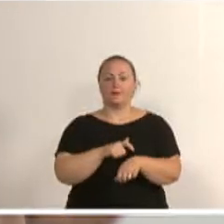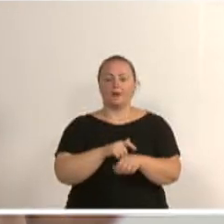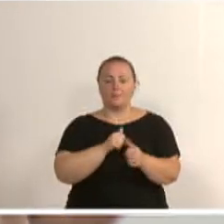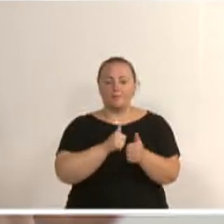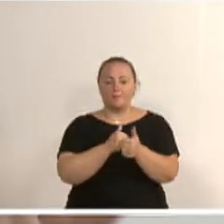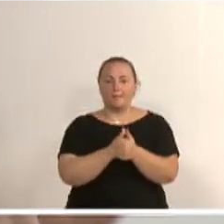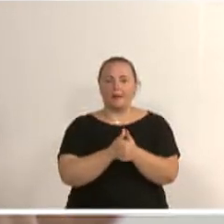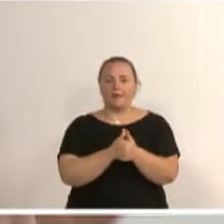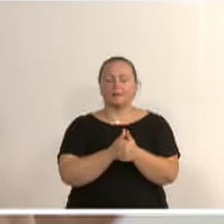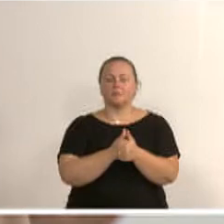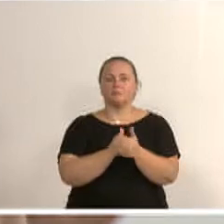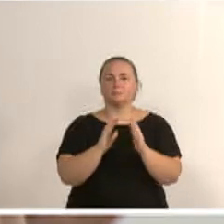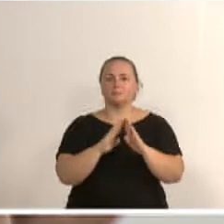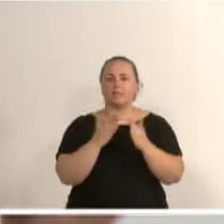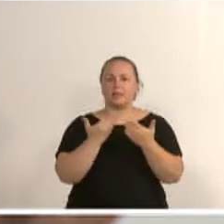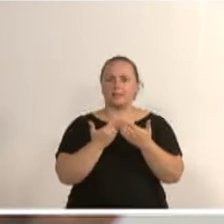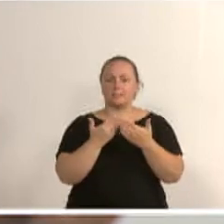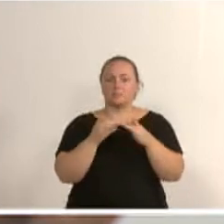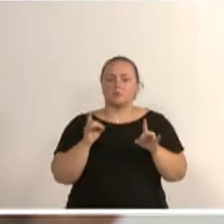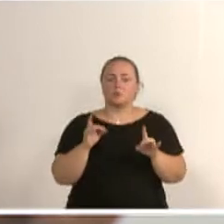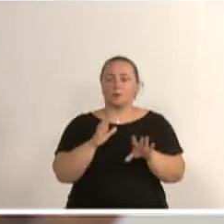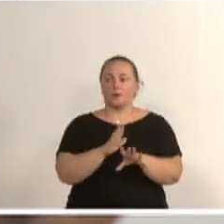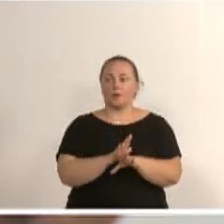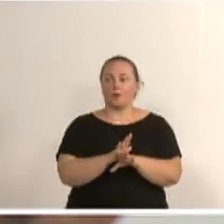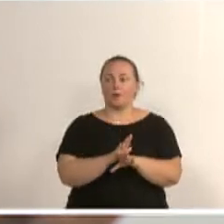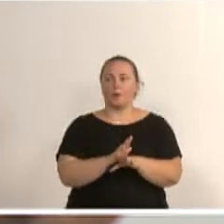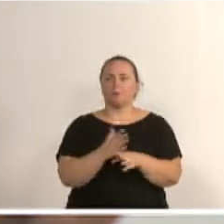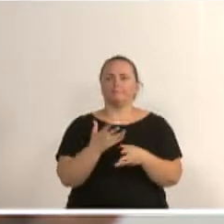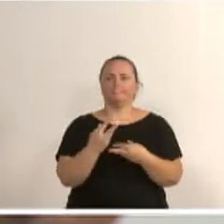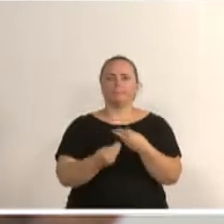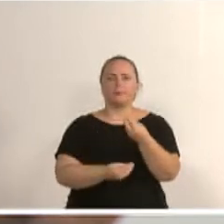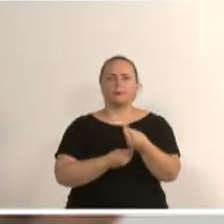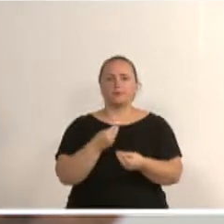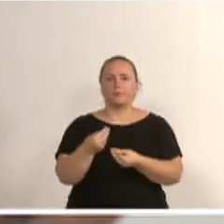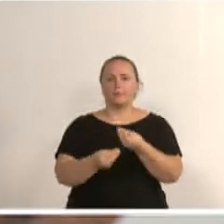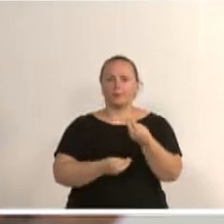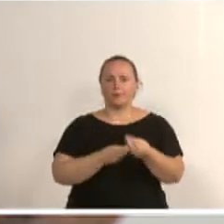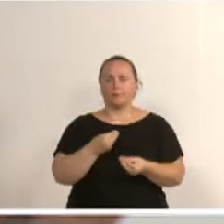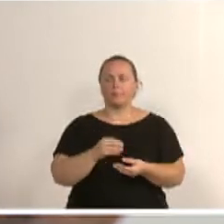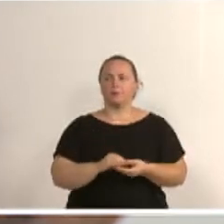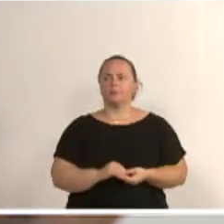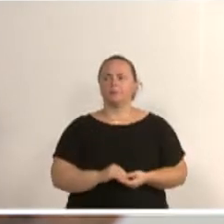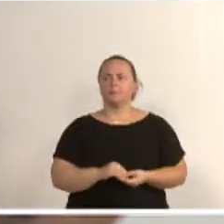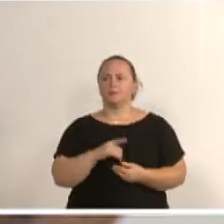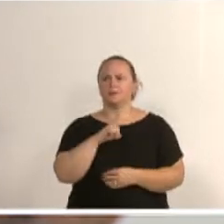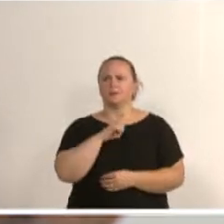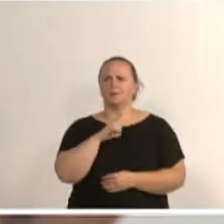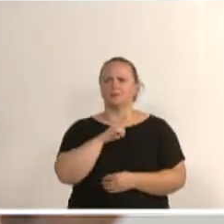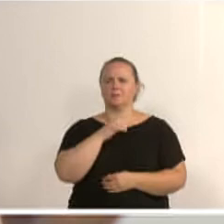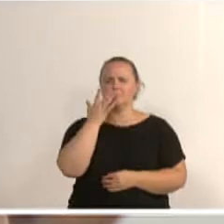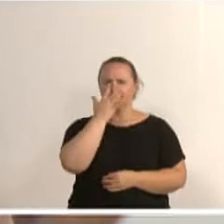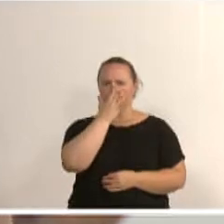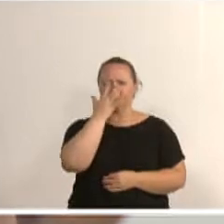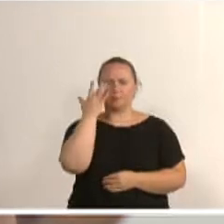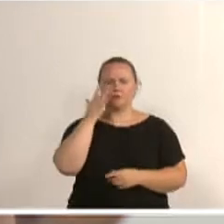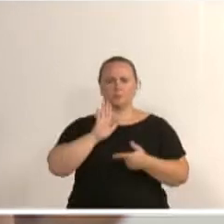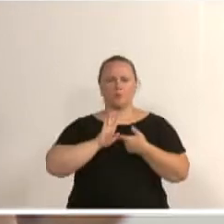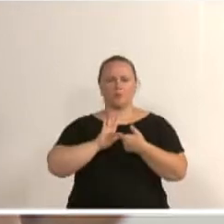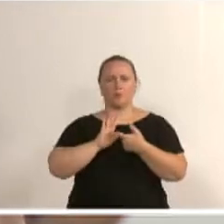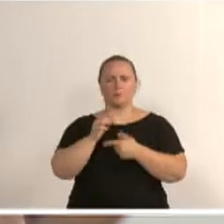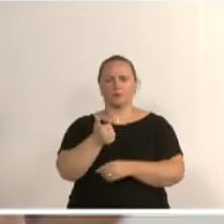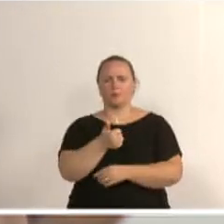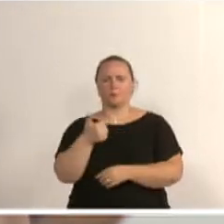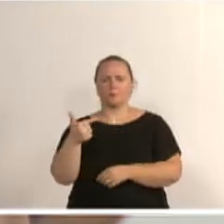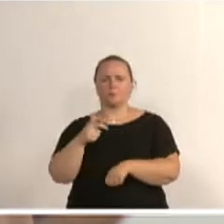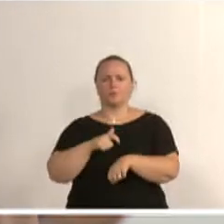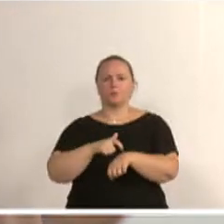hora. Que isso? A questão dos horários de ônibus. Tive uma pessoa que me apresentou, há 12 anos atrás,